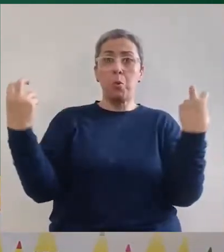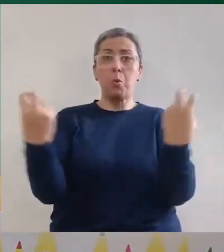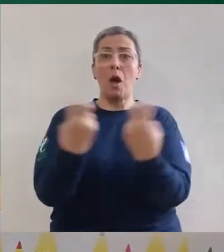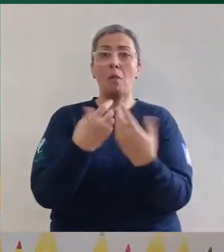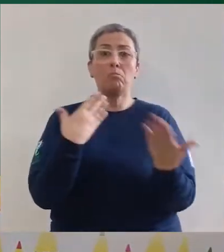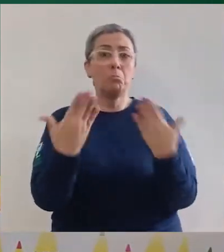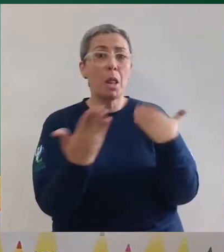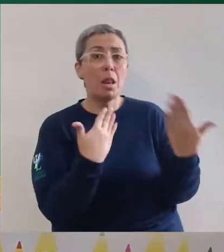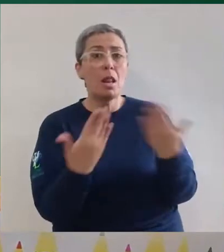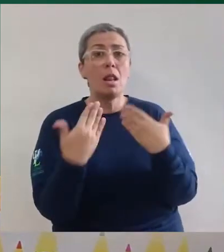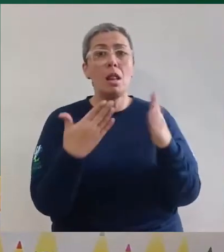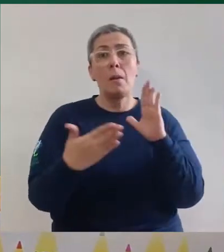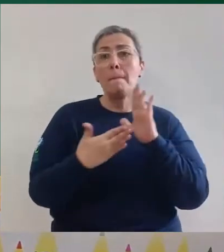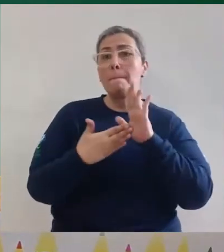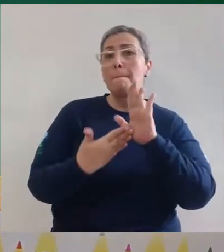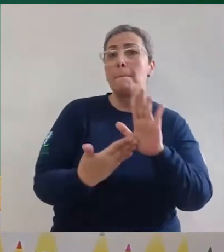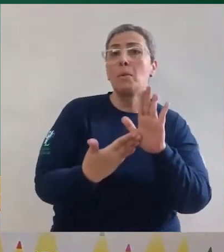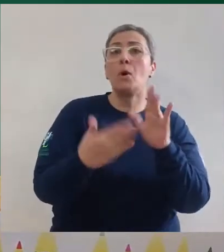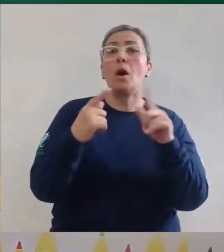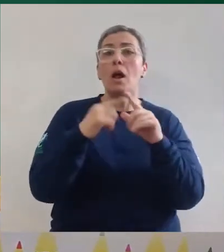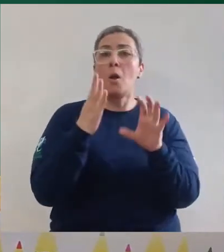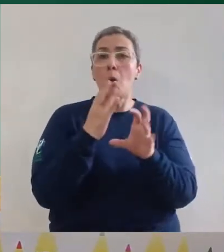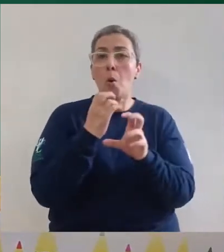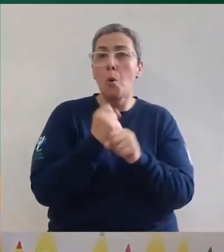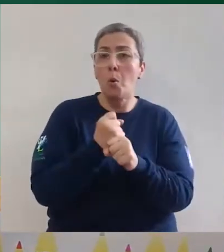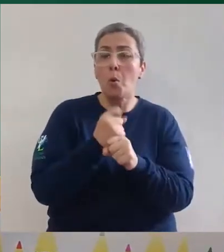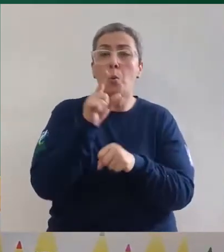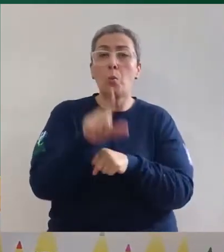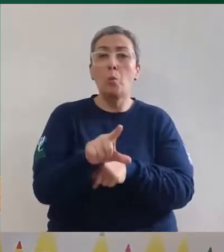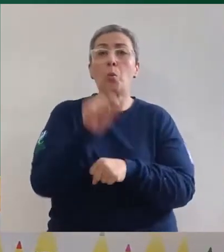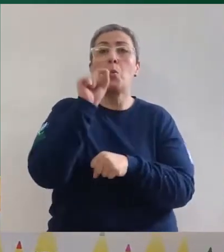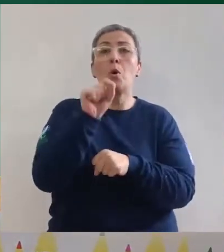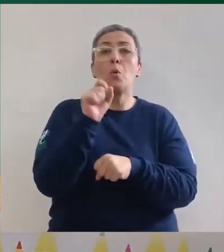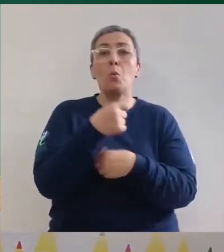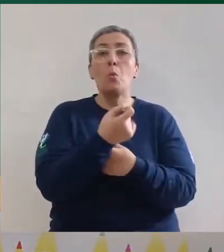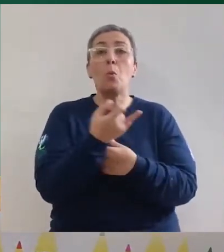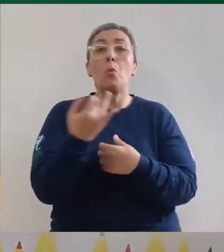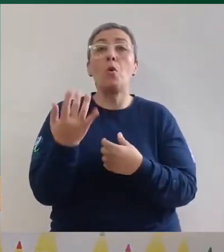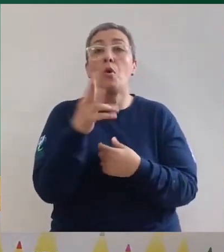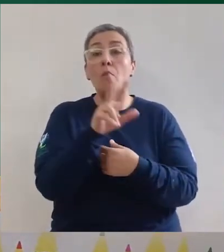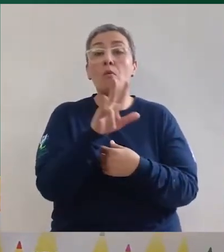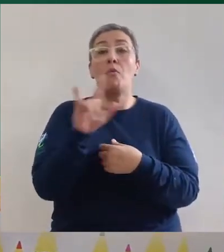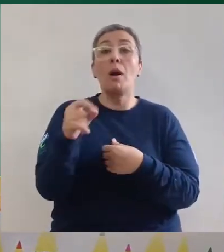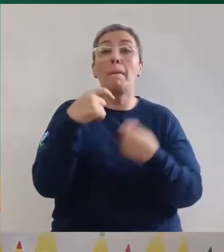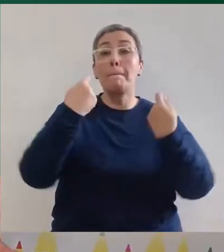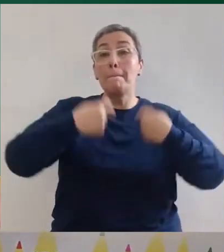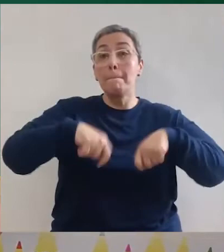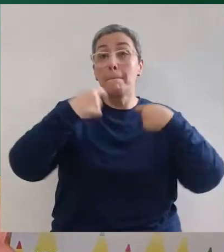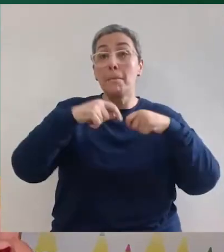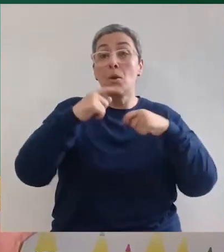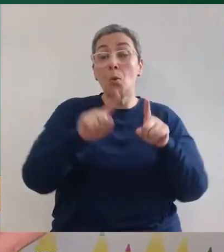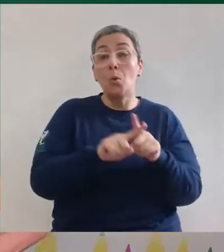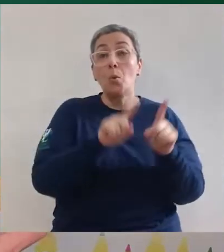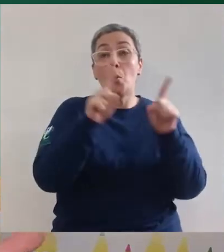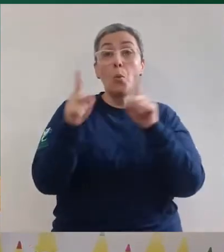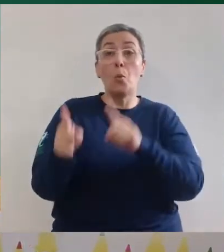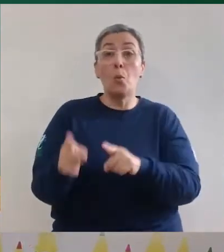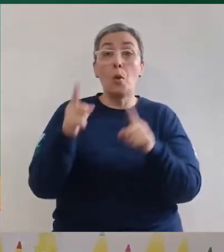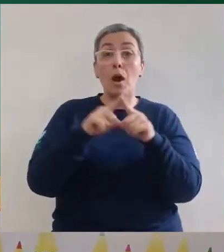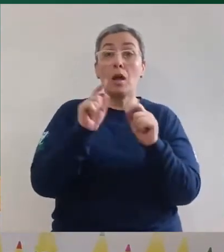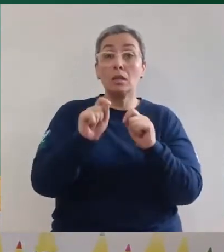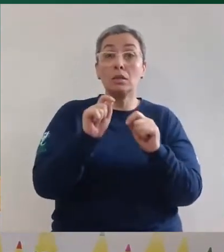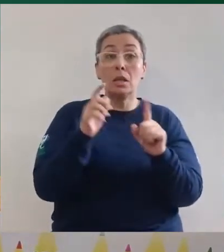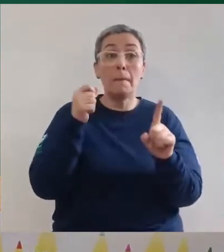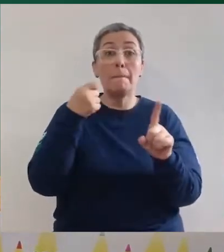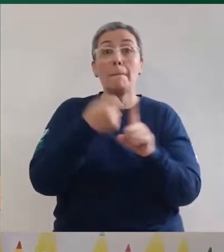de conversa, vocês apresentarem esses dados e escolherem qual deles vai precisar passar